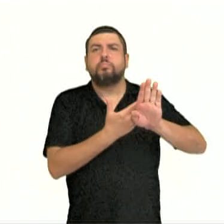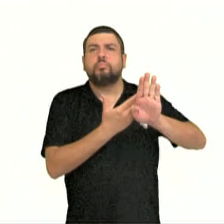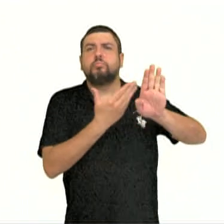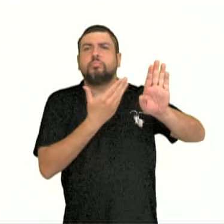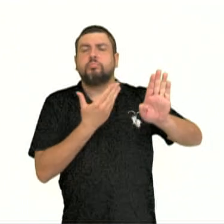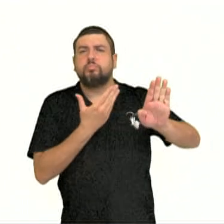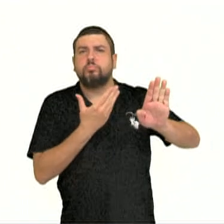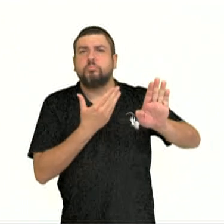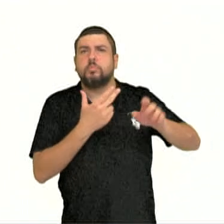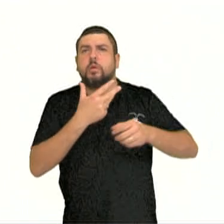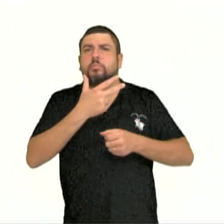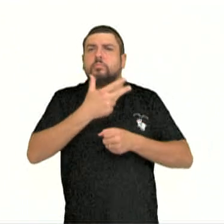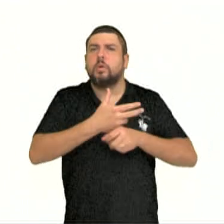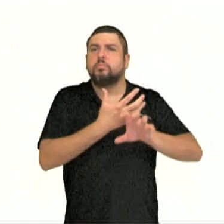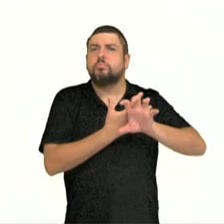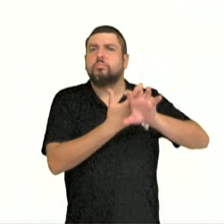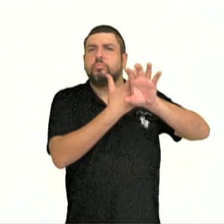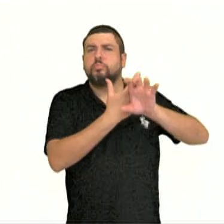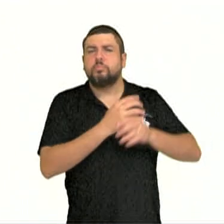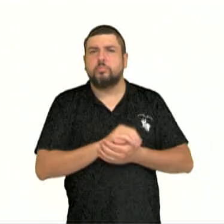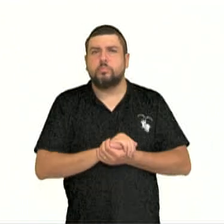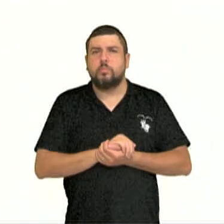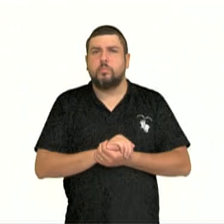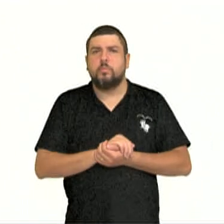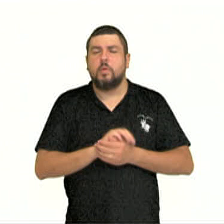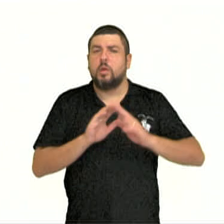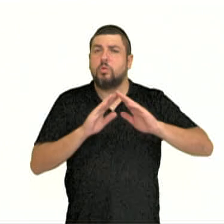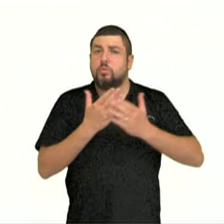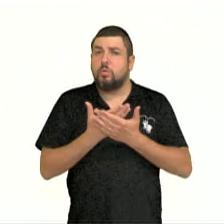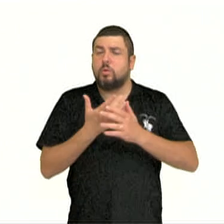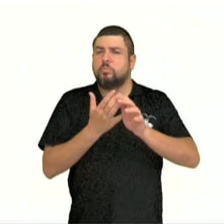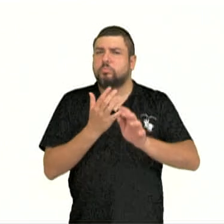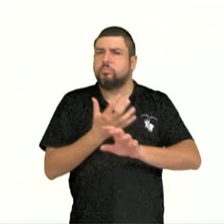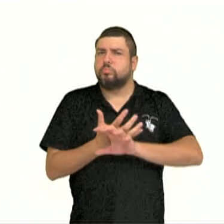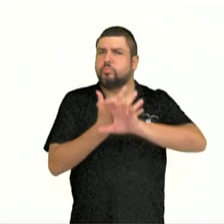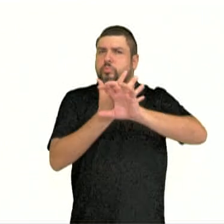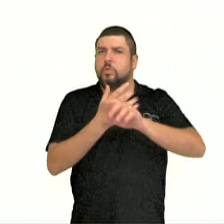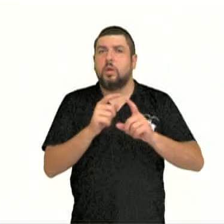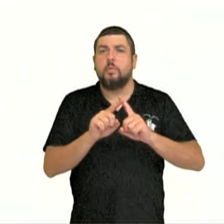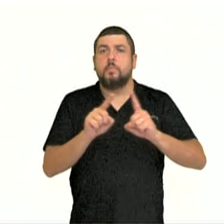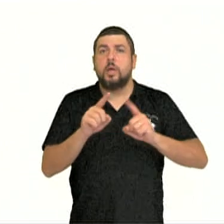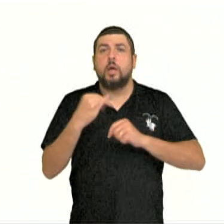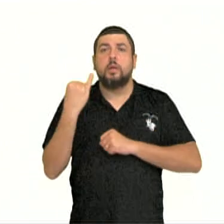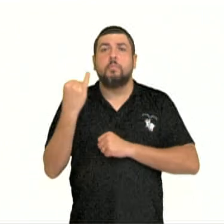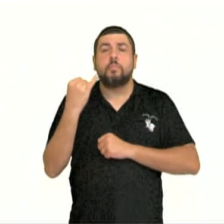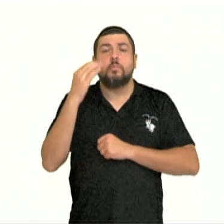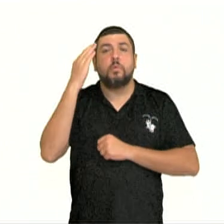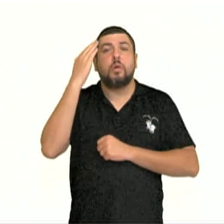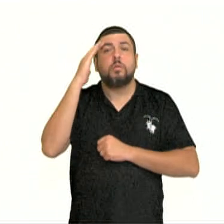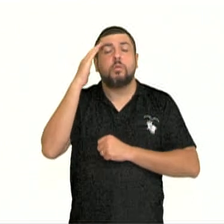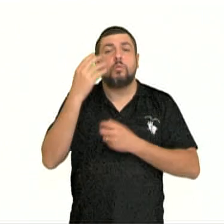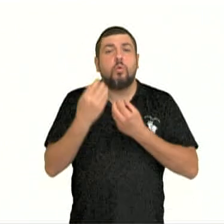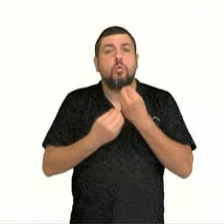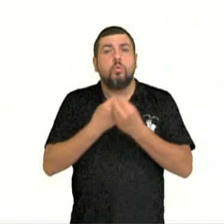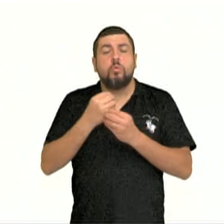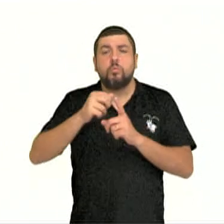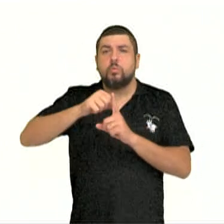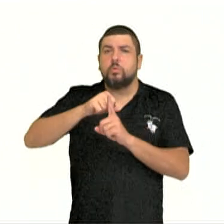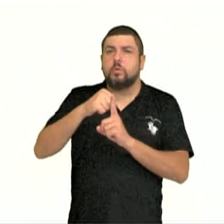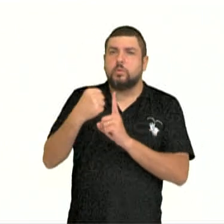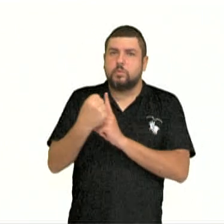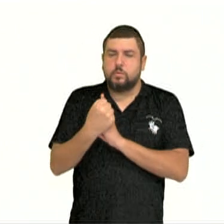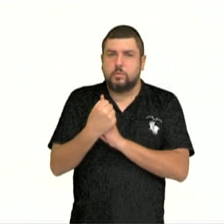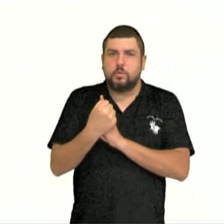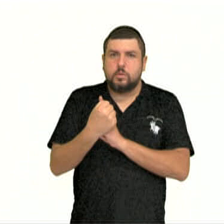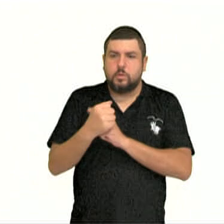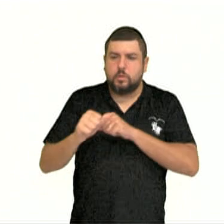Não esqueça de refletir sociologicamente sobre essas mudanças, assimilando seus desafios e suas